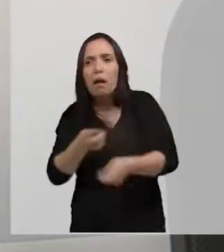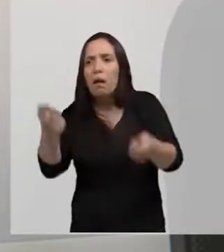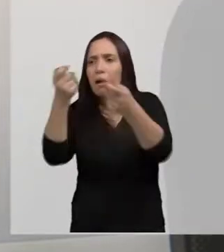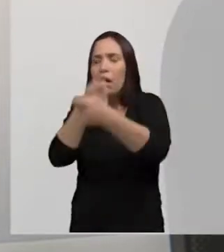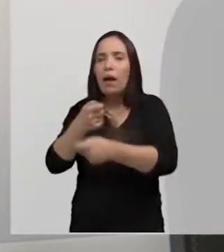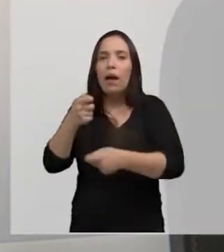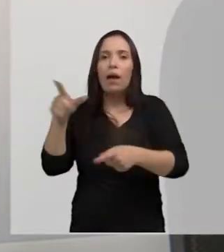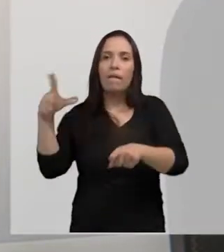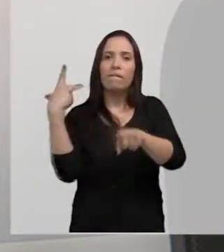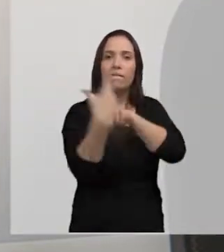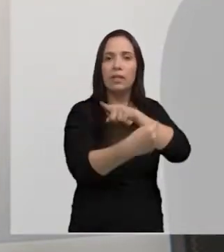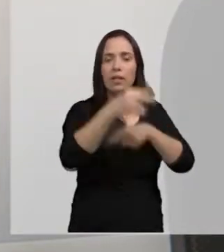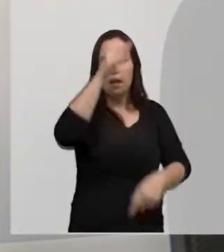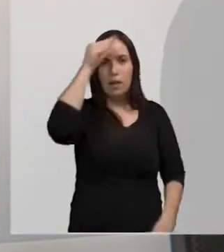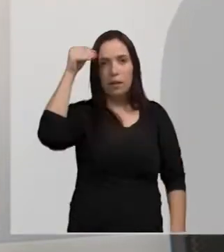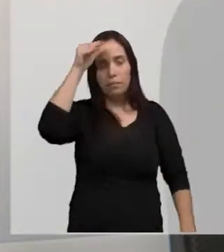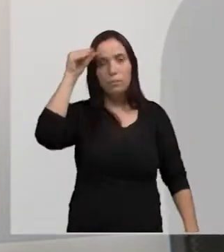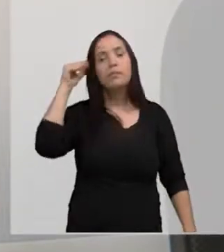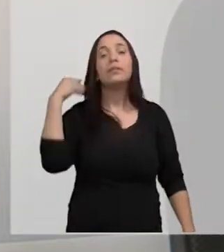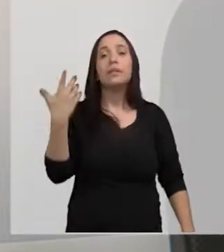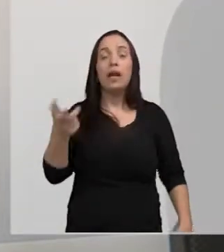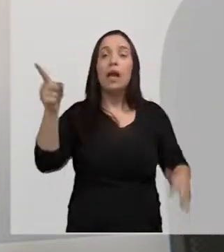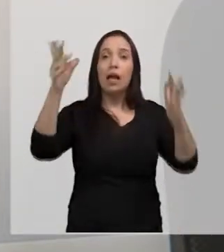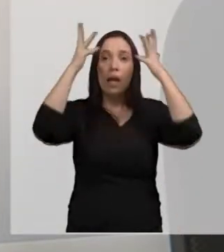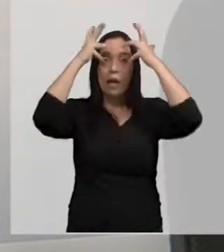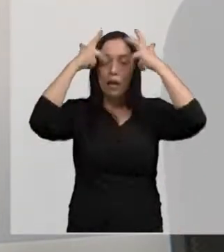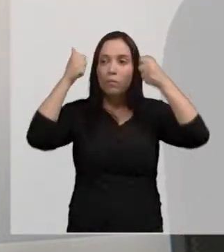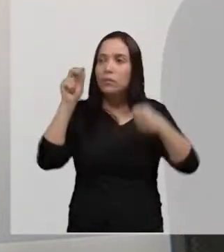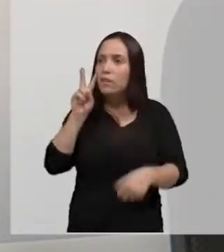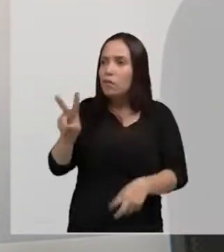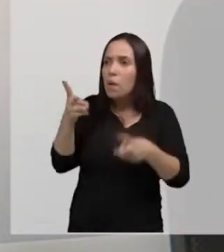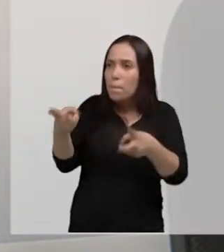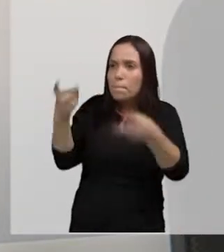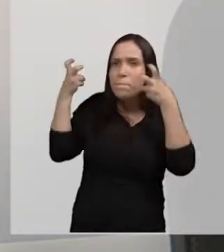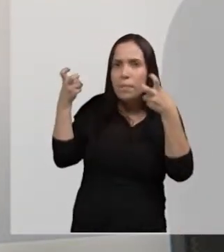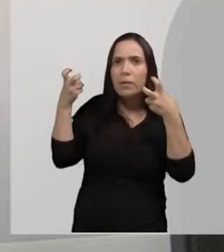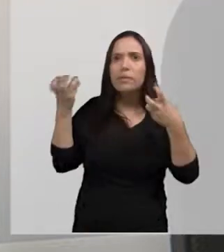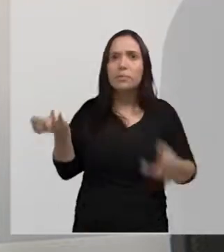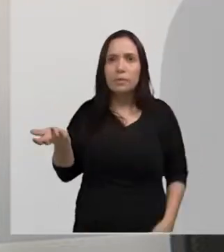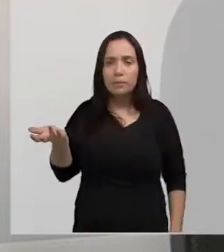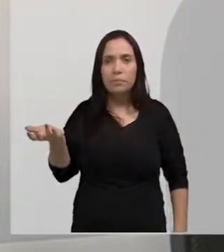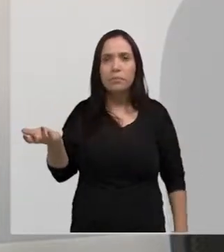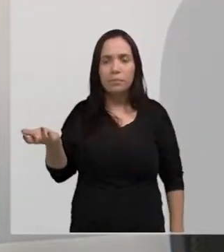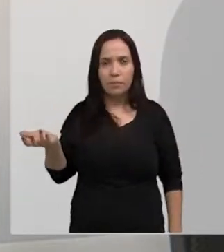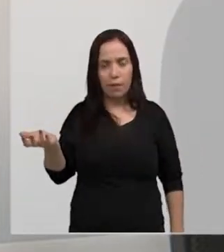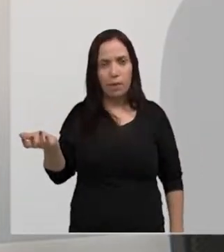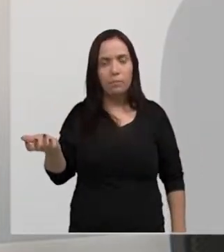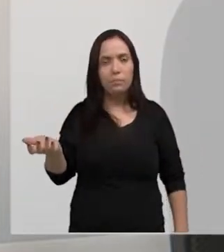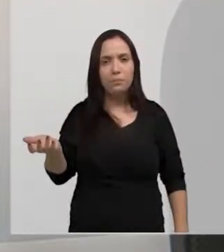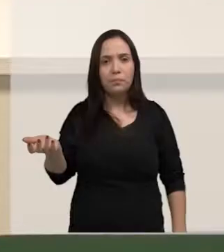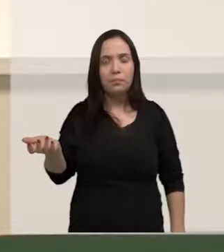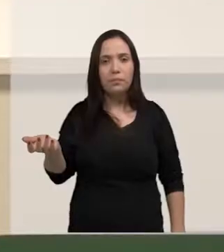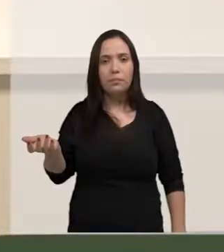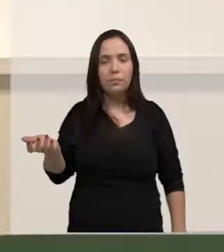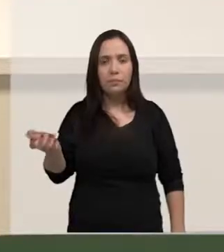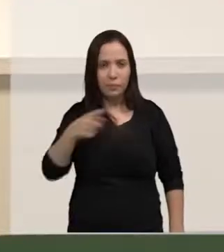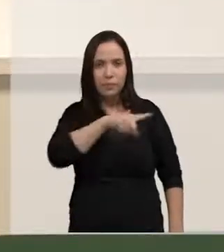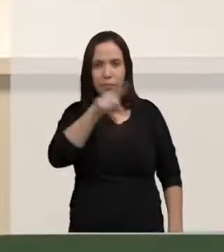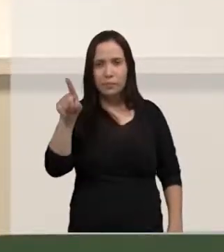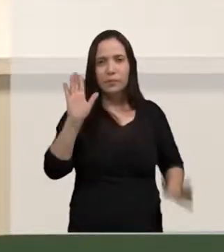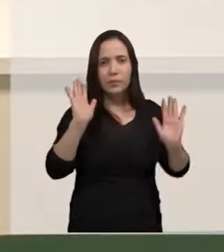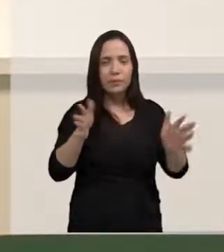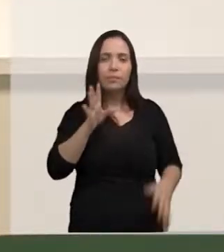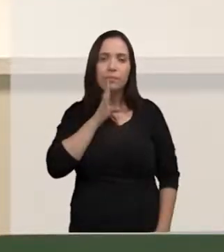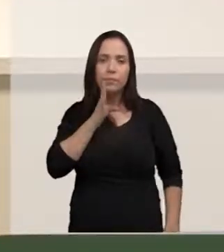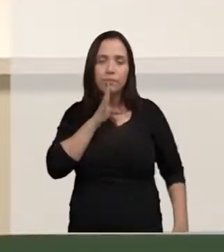derrotar Camilo Santana. E nesse aspecto, o Eunício viu isso bem mais rápido. Pronto, retornou, depois daí você já conhece